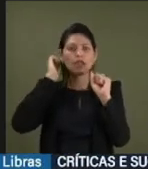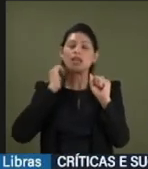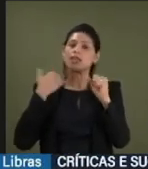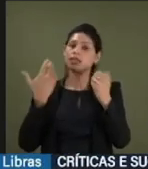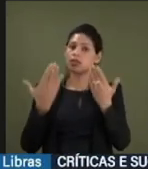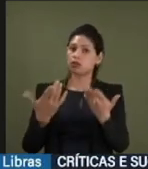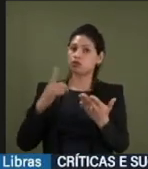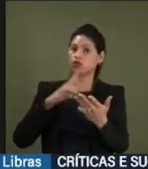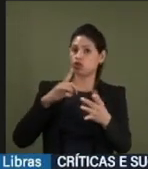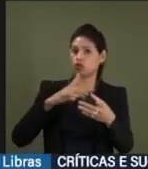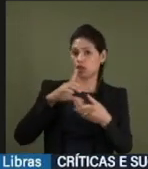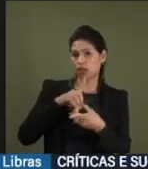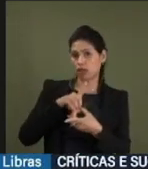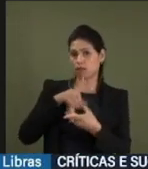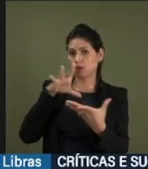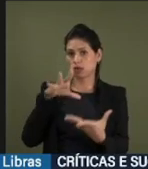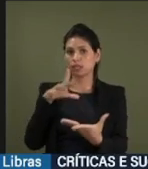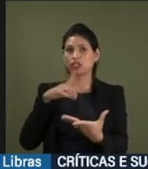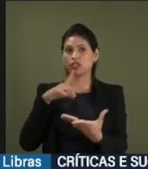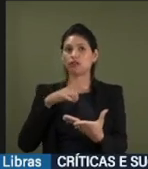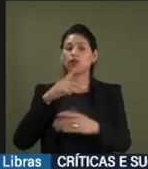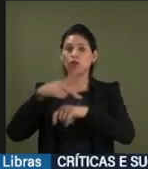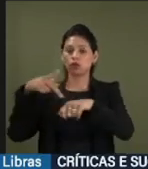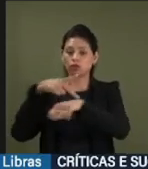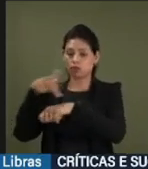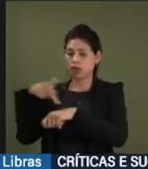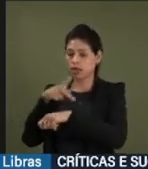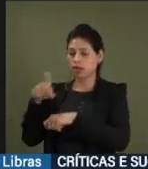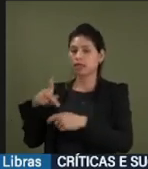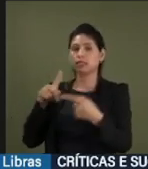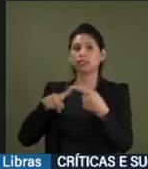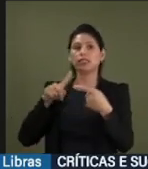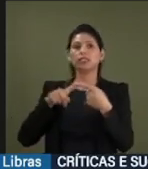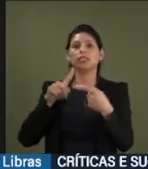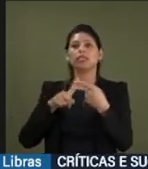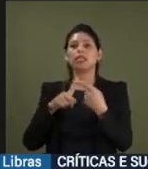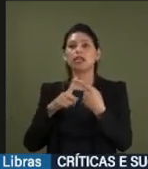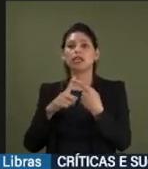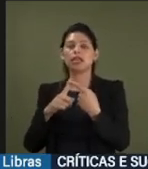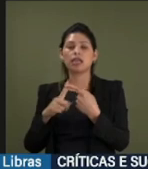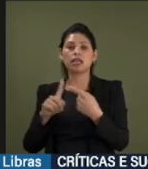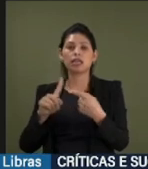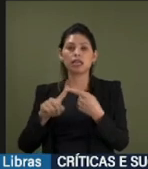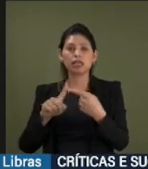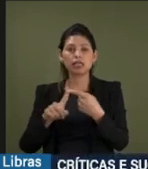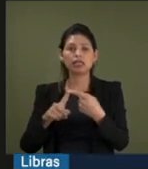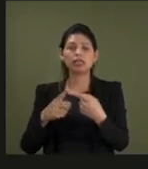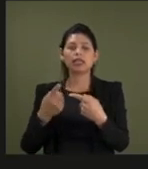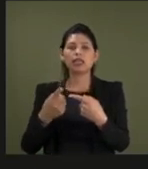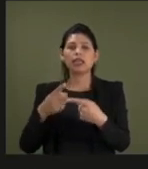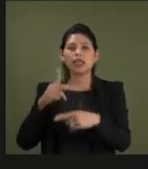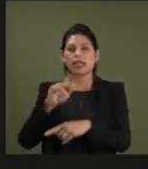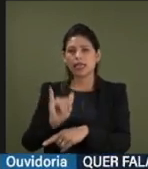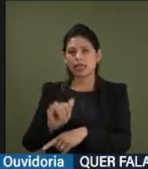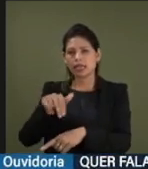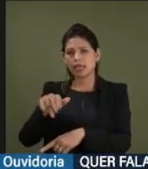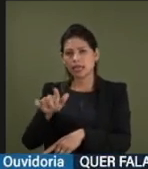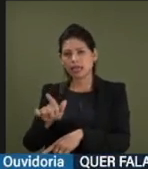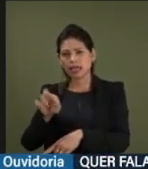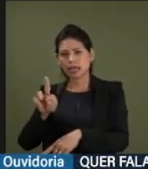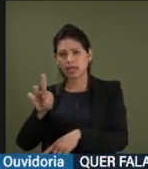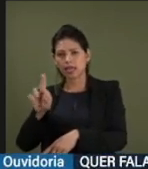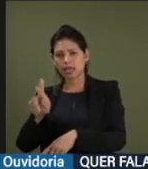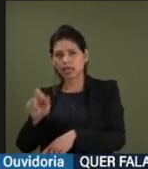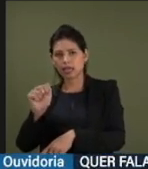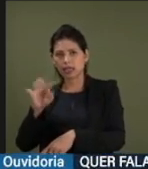sólidas, como a Inglaterra, a Alemanha e Estados Unidos, nem sequer o presidente da República tem direito a um foro